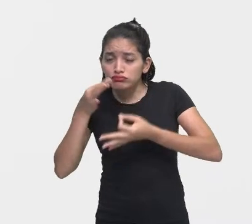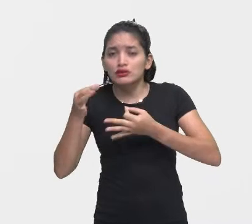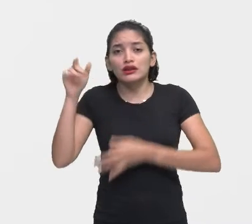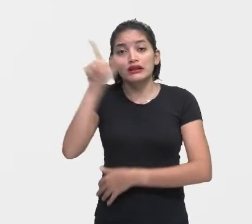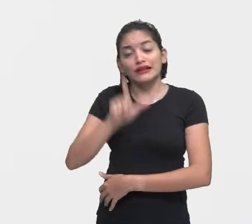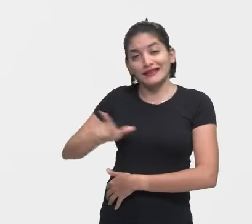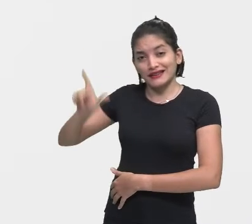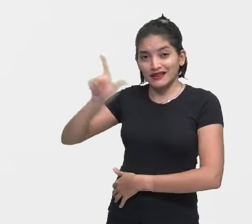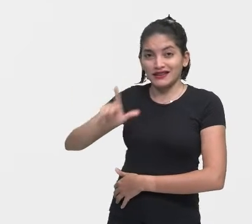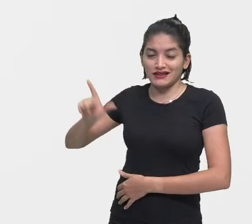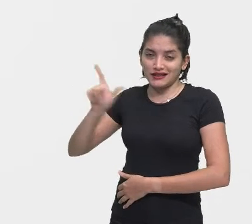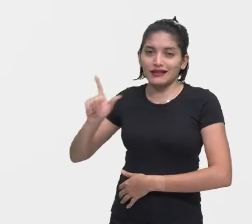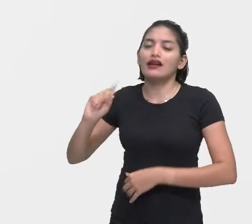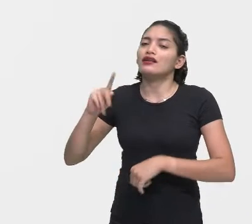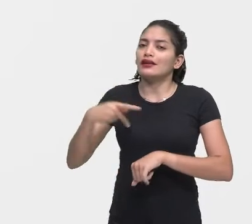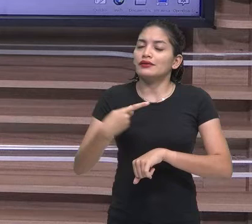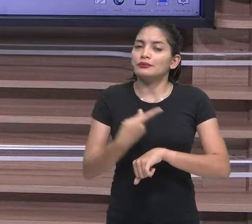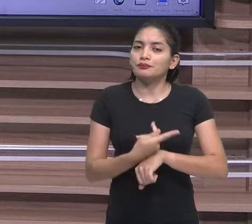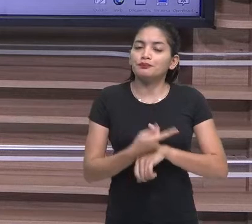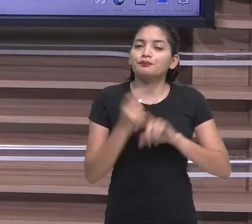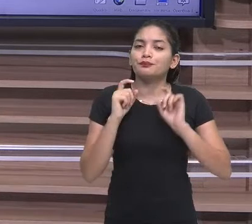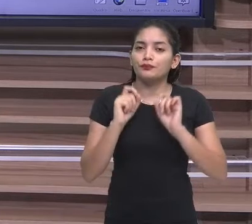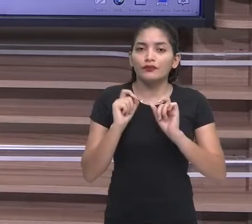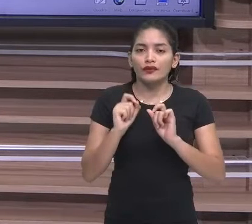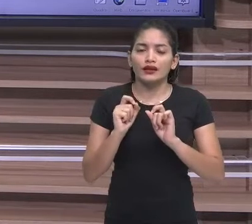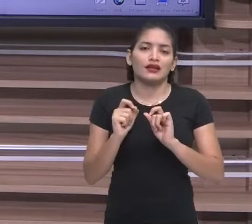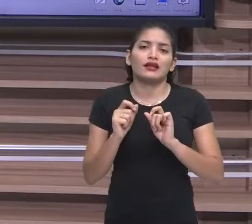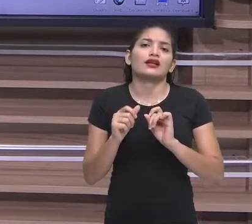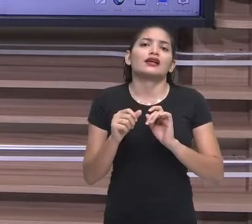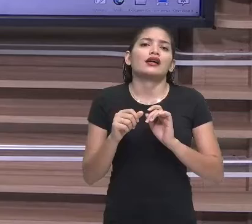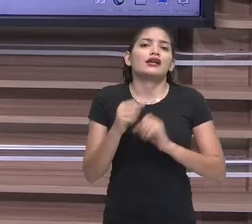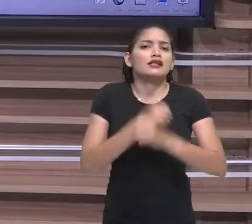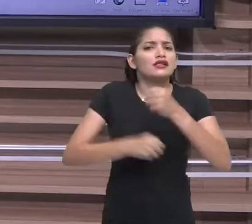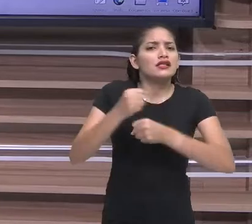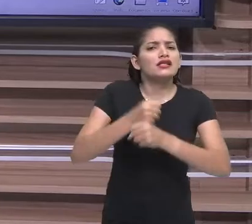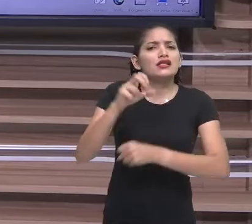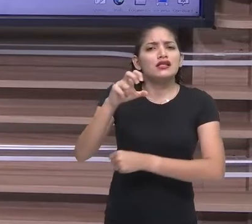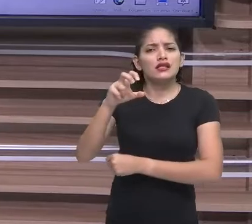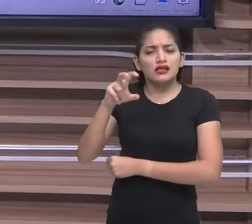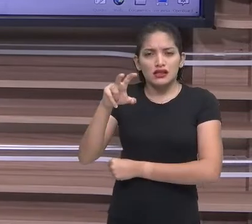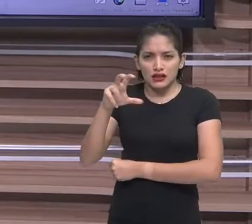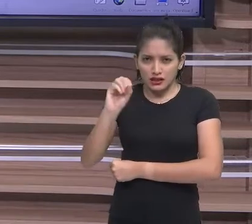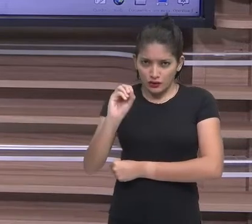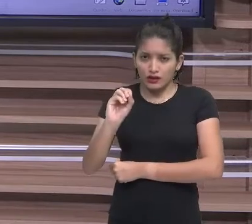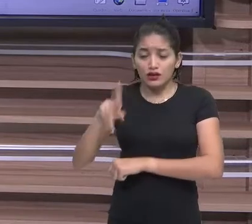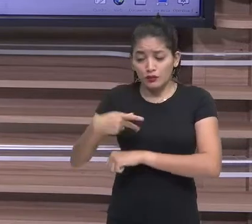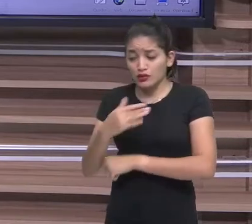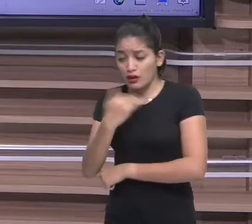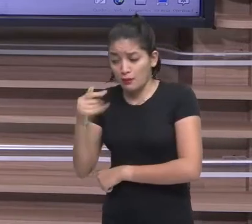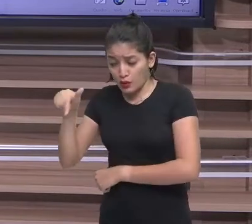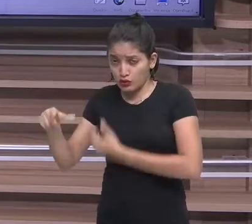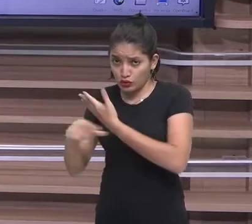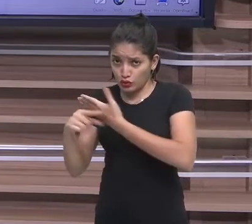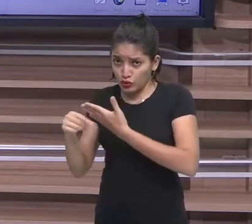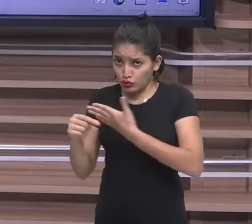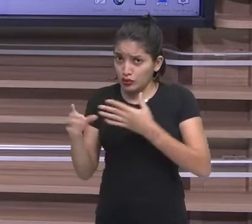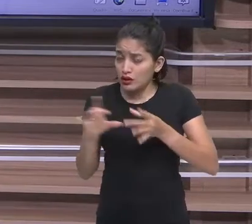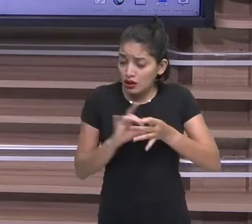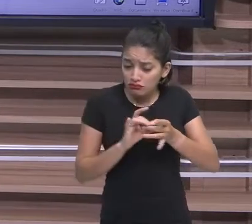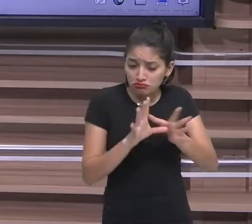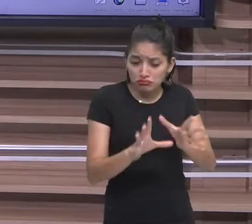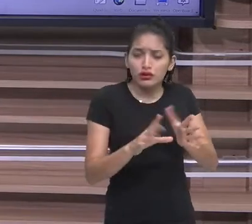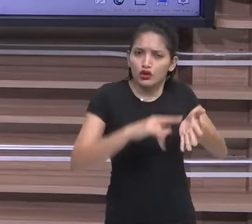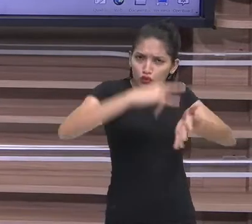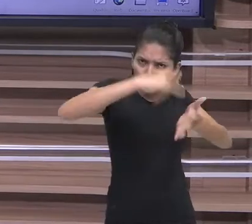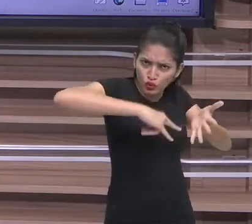é? Depois de 50 anos após a morte de Fernando Pessoa, foi aberto, ele deixou um